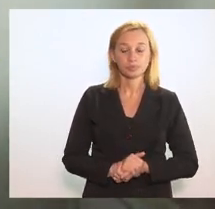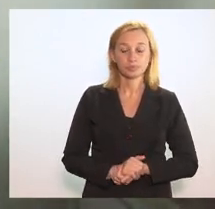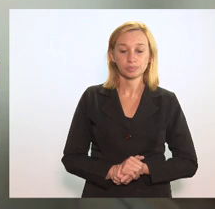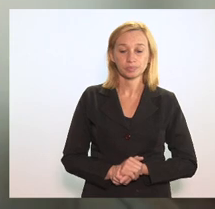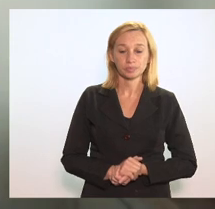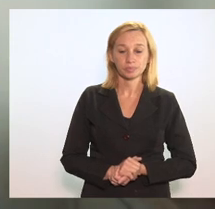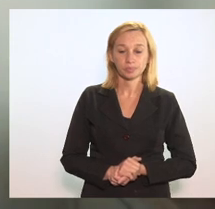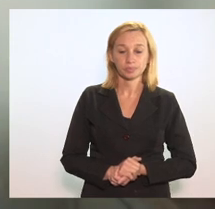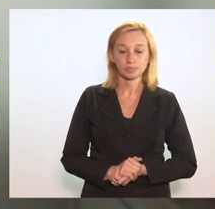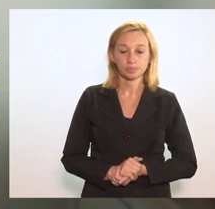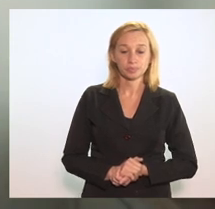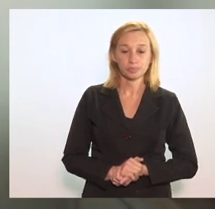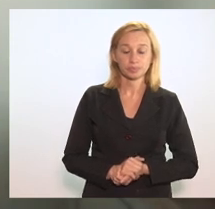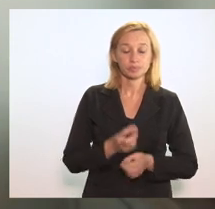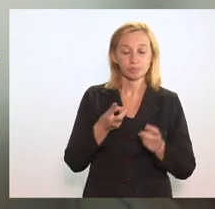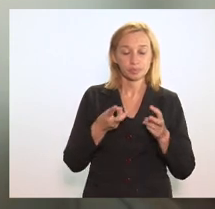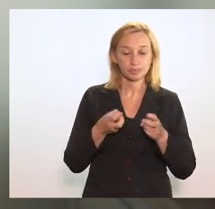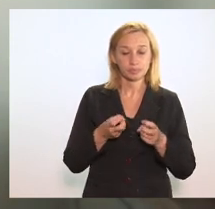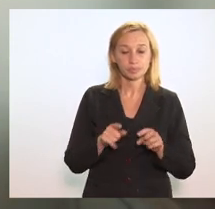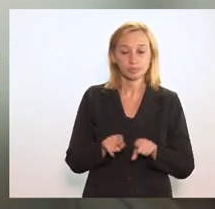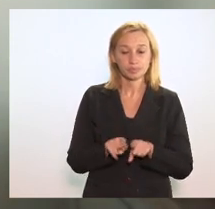Ainda mais, verifico